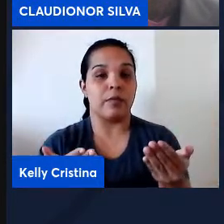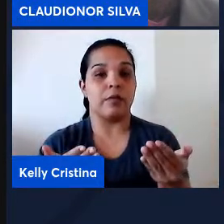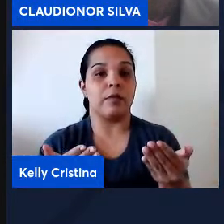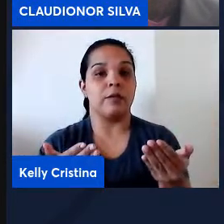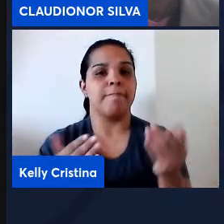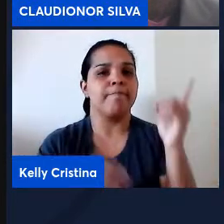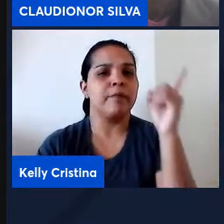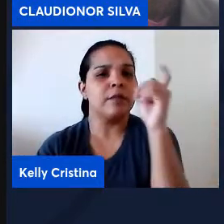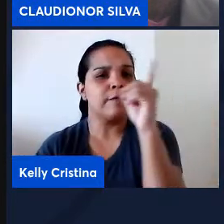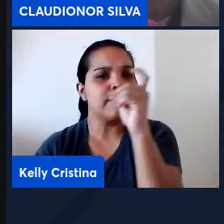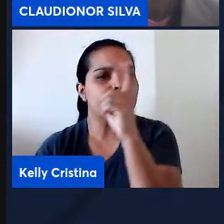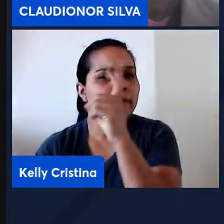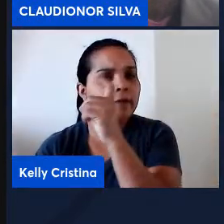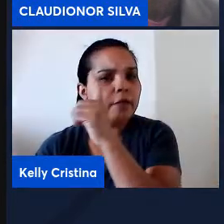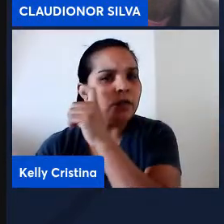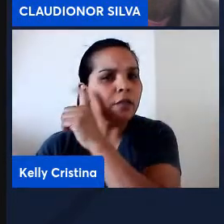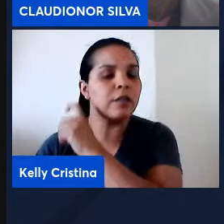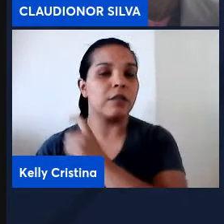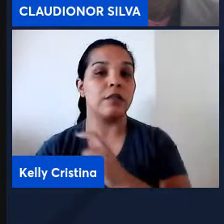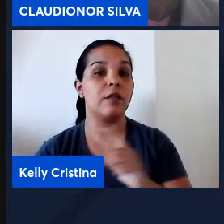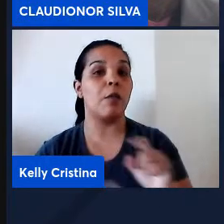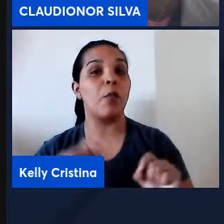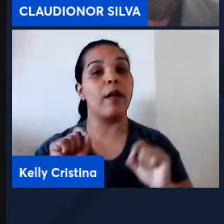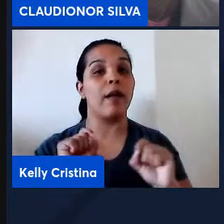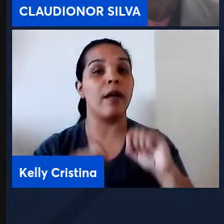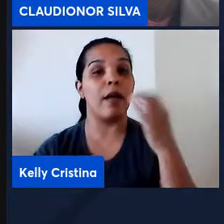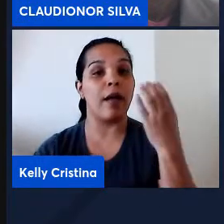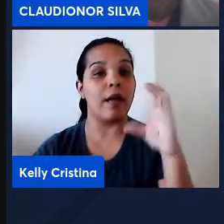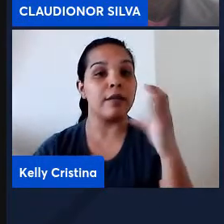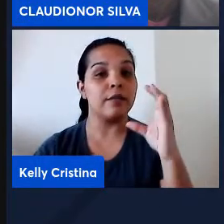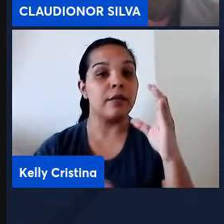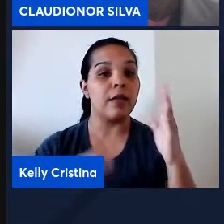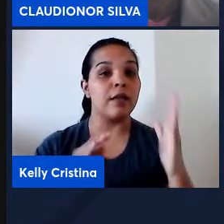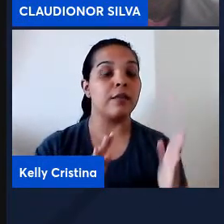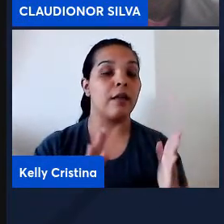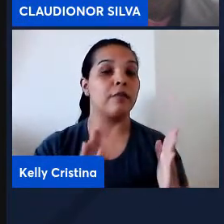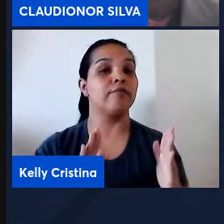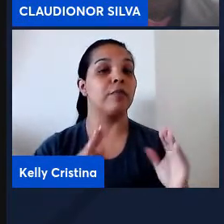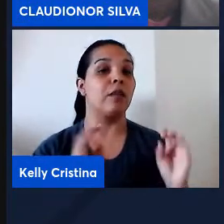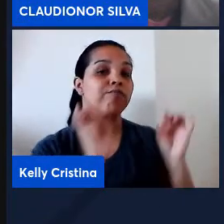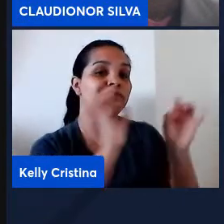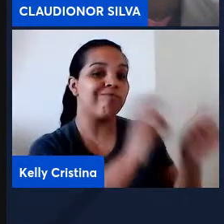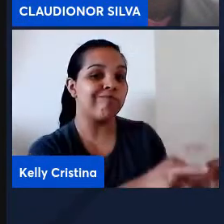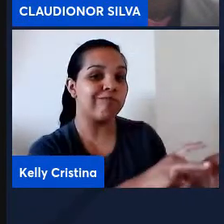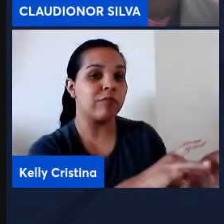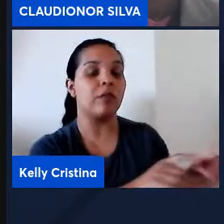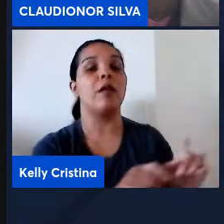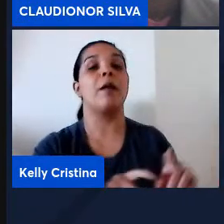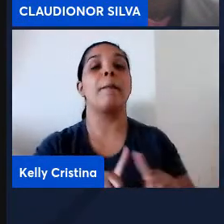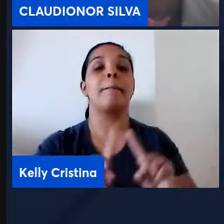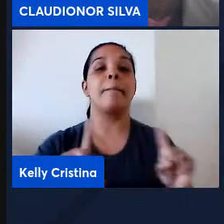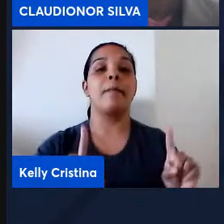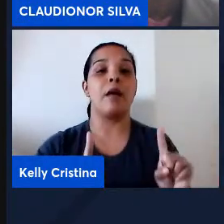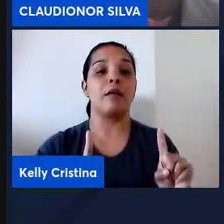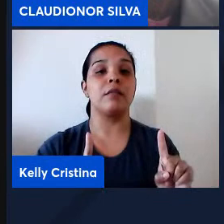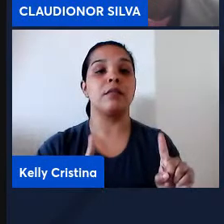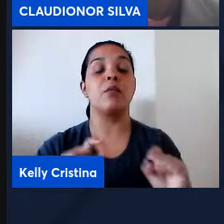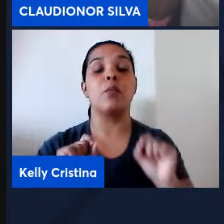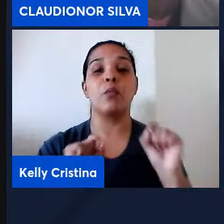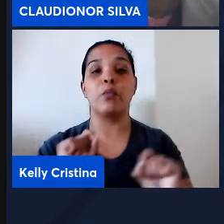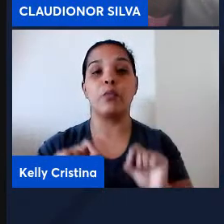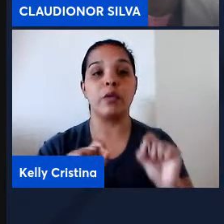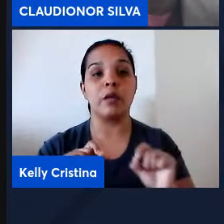nebuloso em que a ciência é deixada de lado em detrimento de